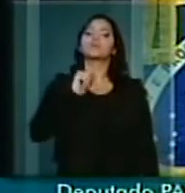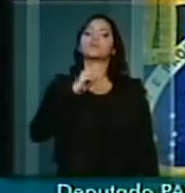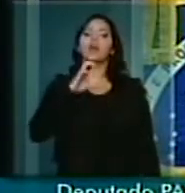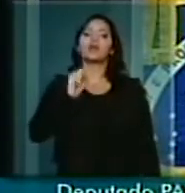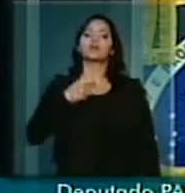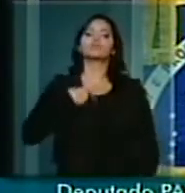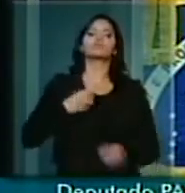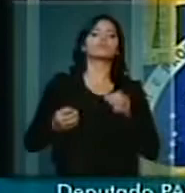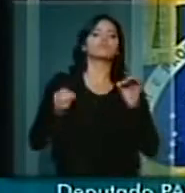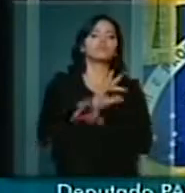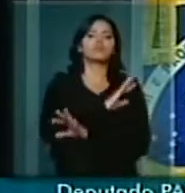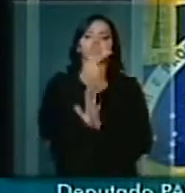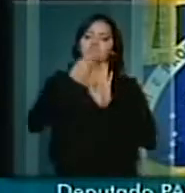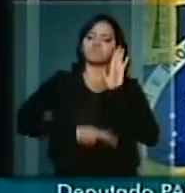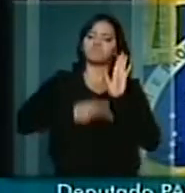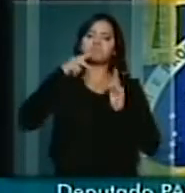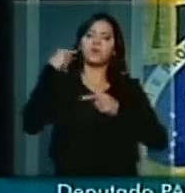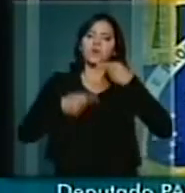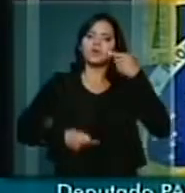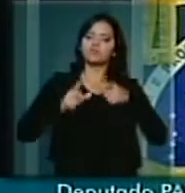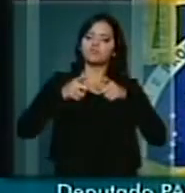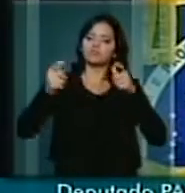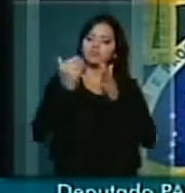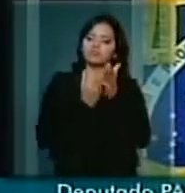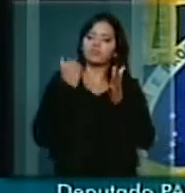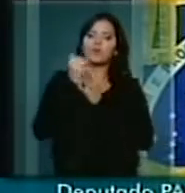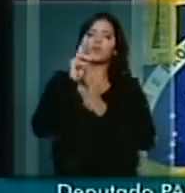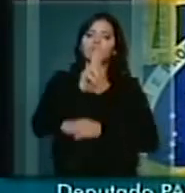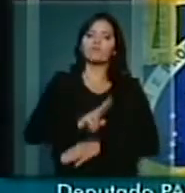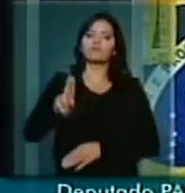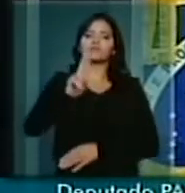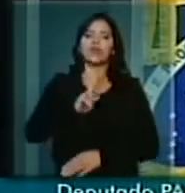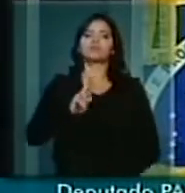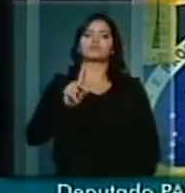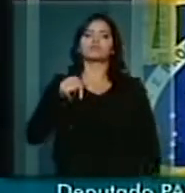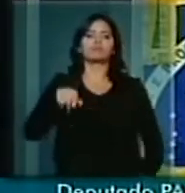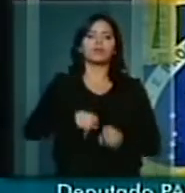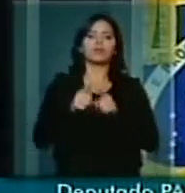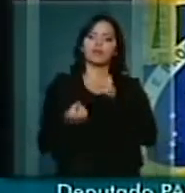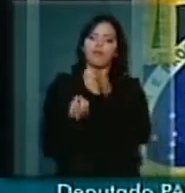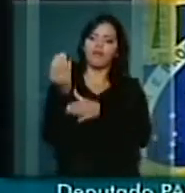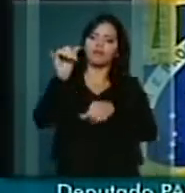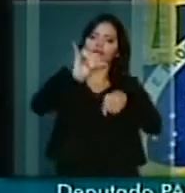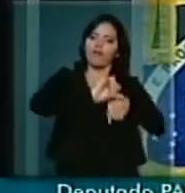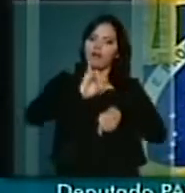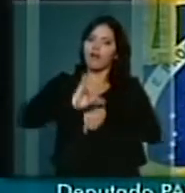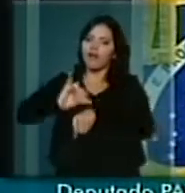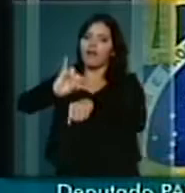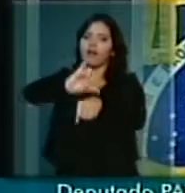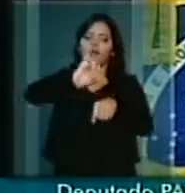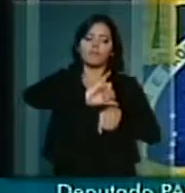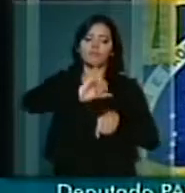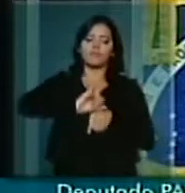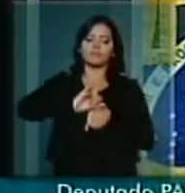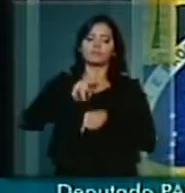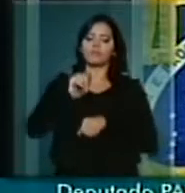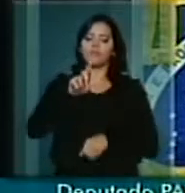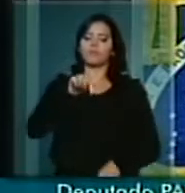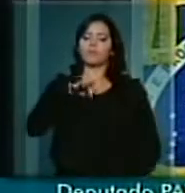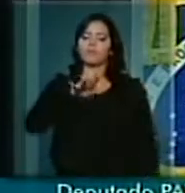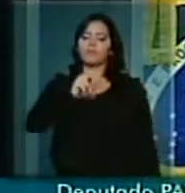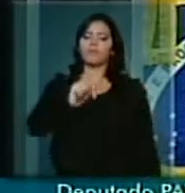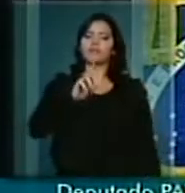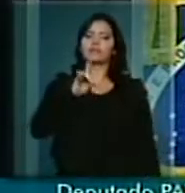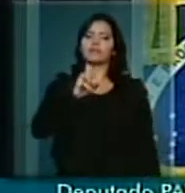expansão, nós criamos o SESNOR, e lá estava a Universidade Federal de Santa Maria, criando campus em Palmeira das